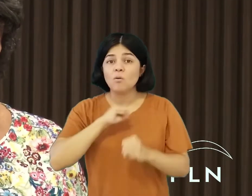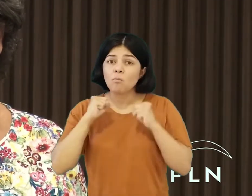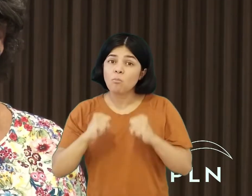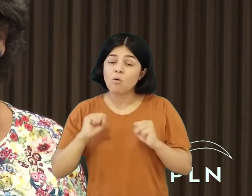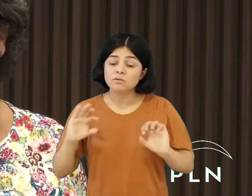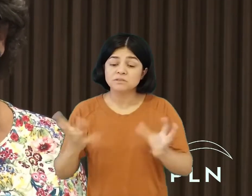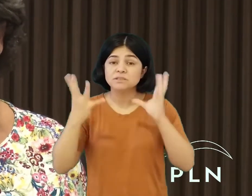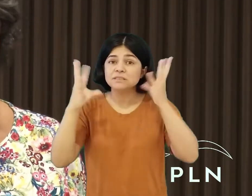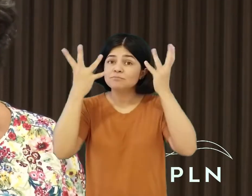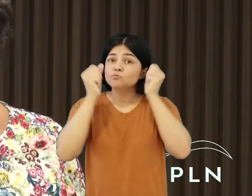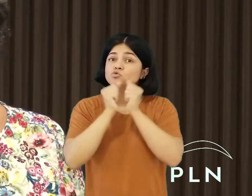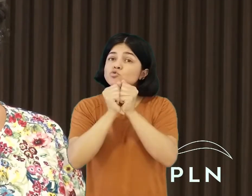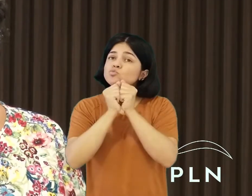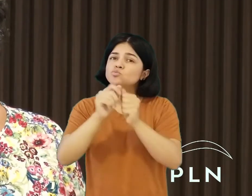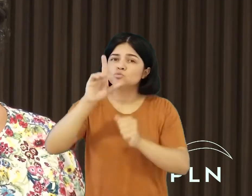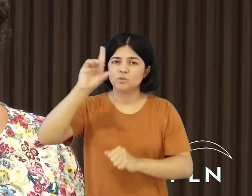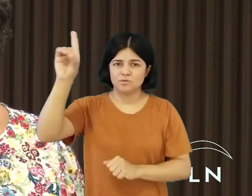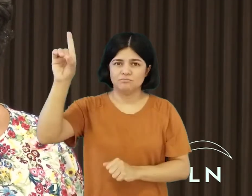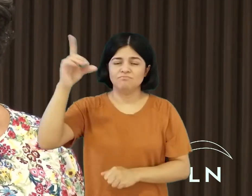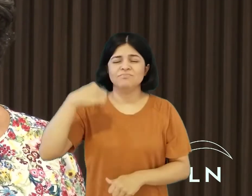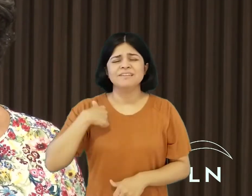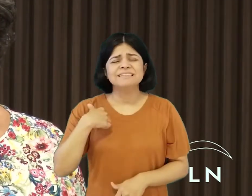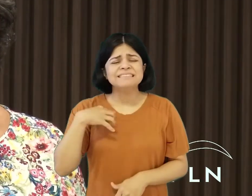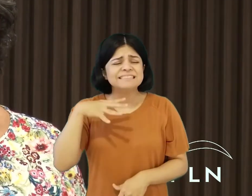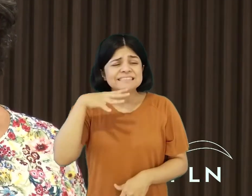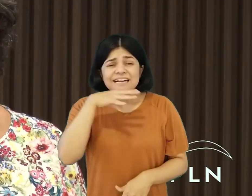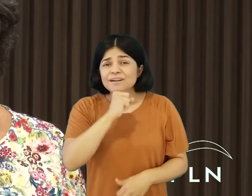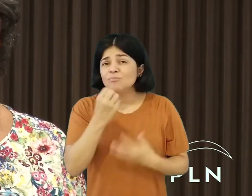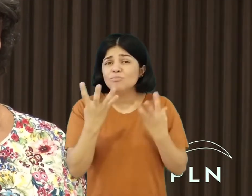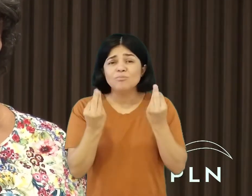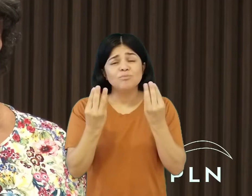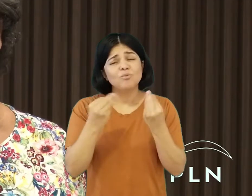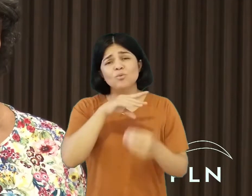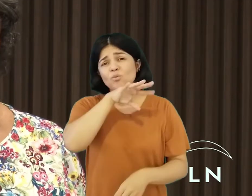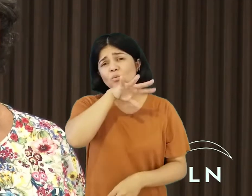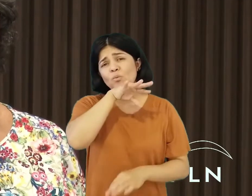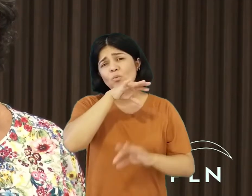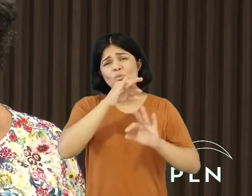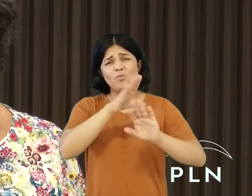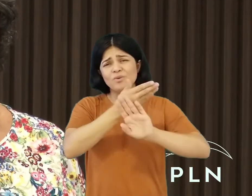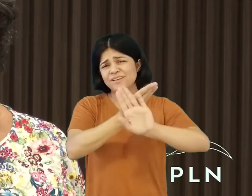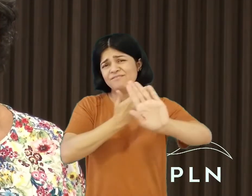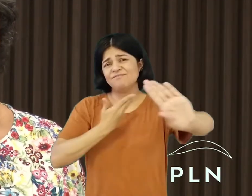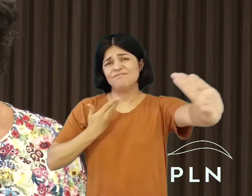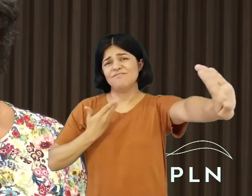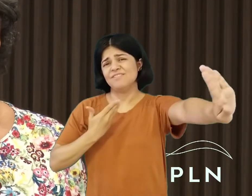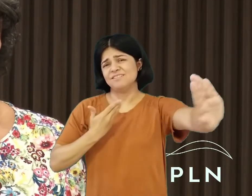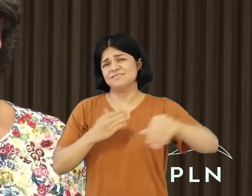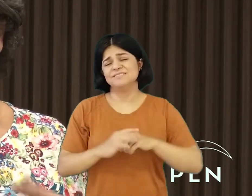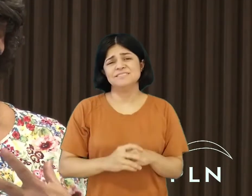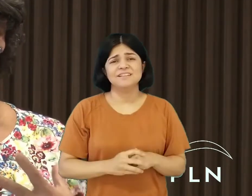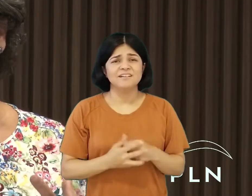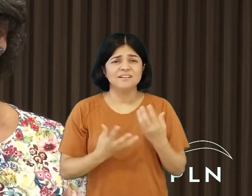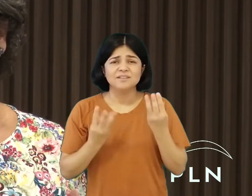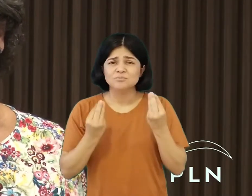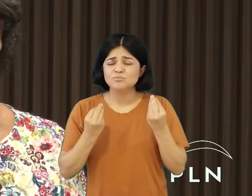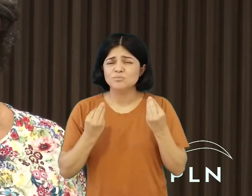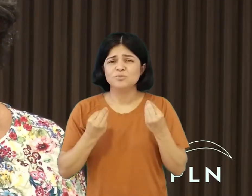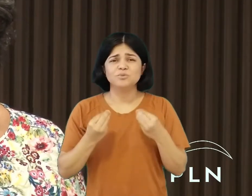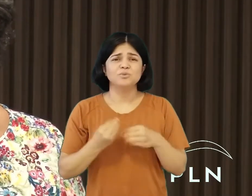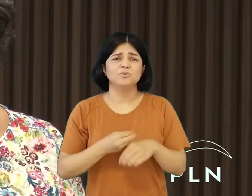Acho que o prejuízo que esse distanciamento, que esse isolamento está causando